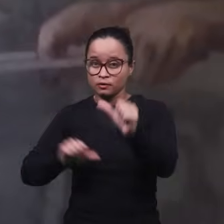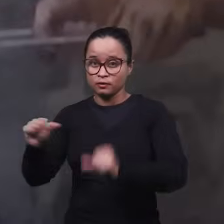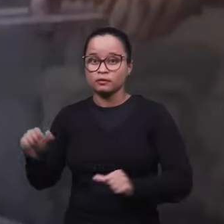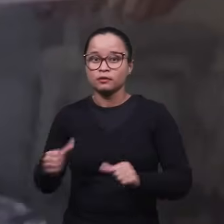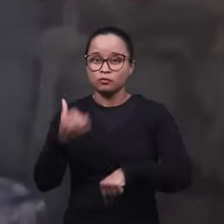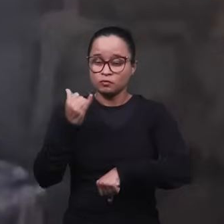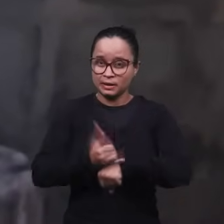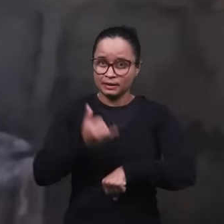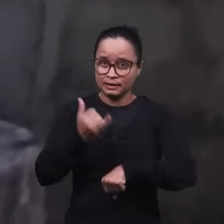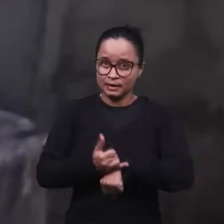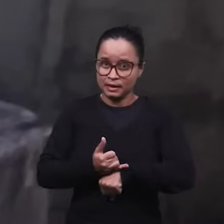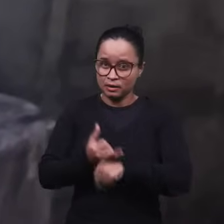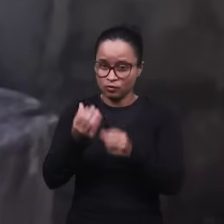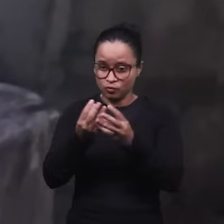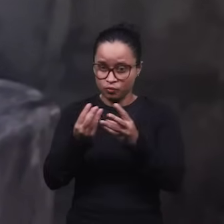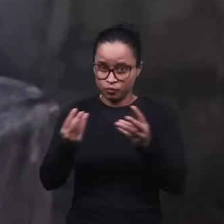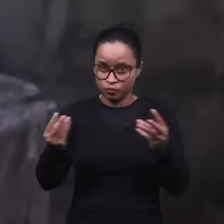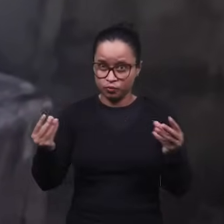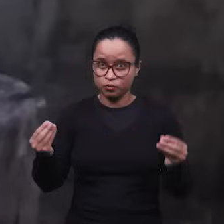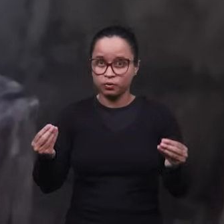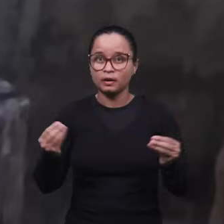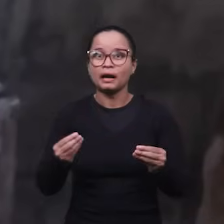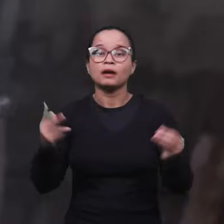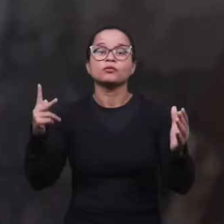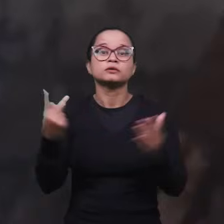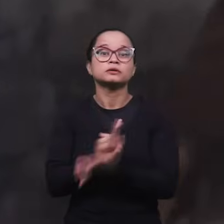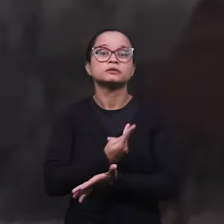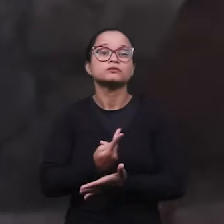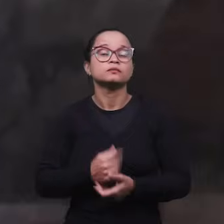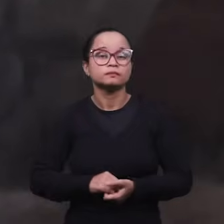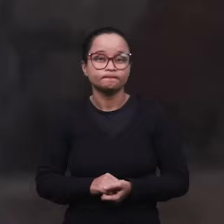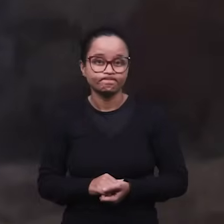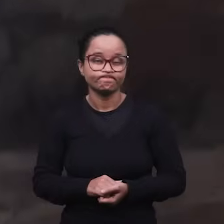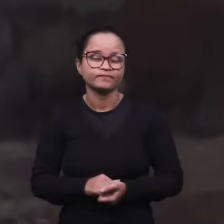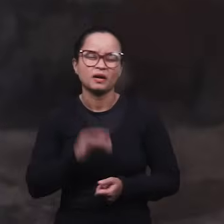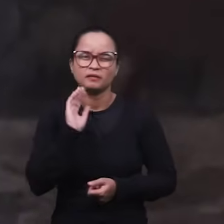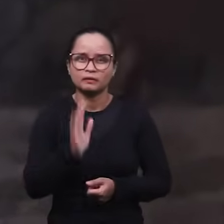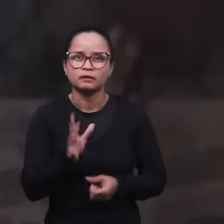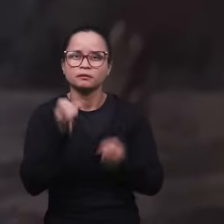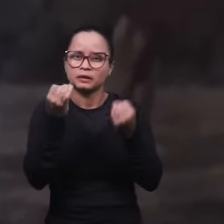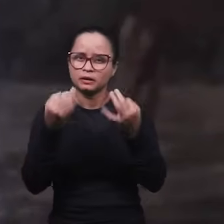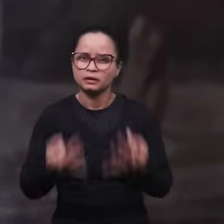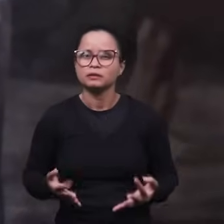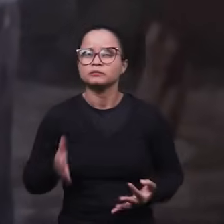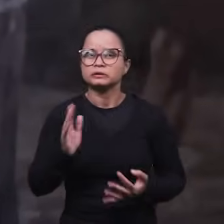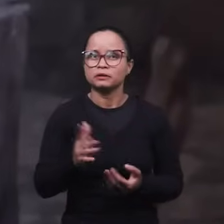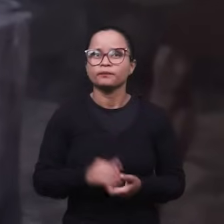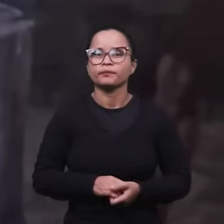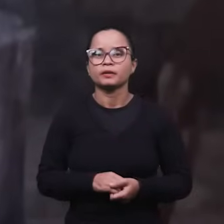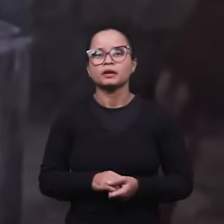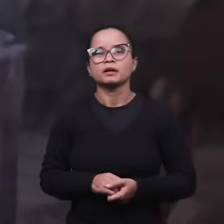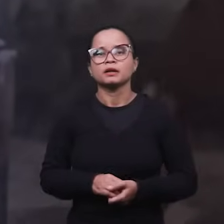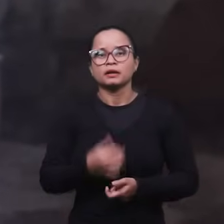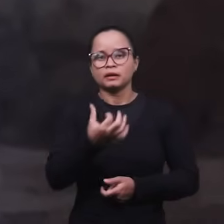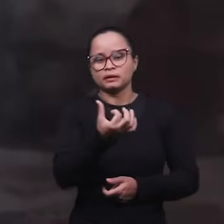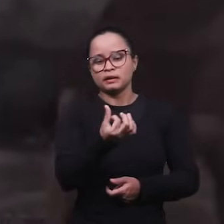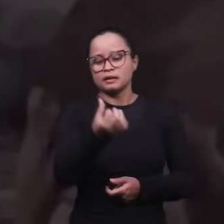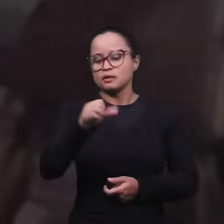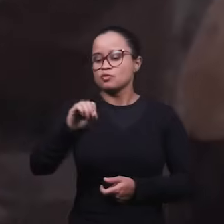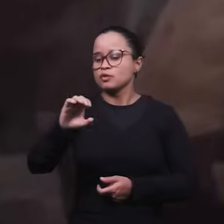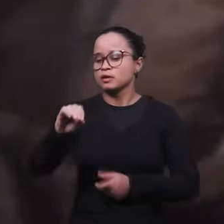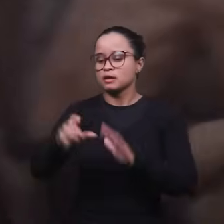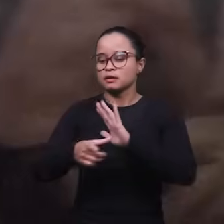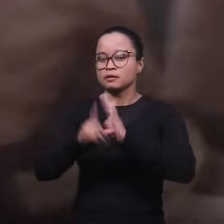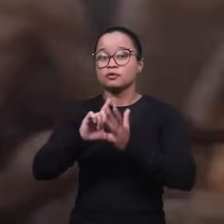metal fundido em discos aconteceu, como já falamos, ali em torno de 680